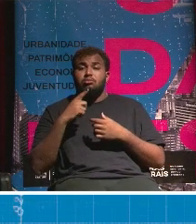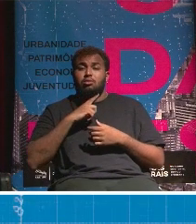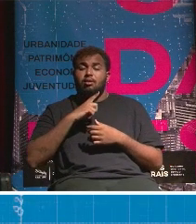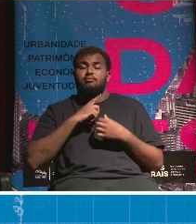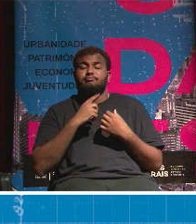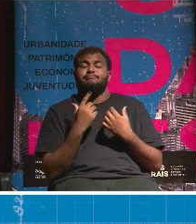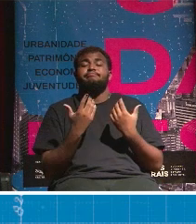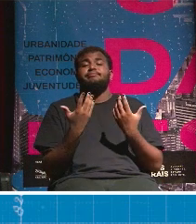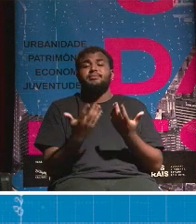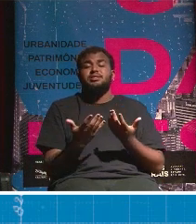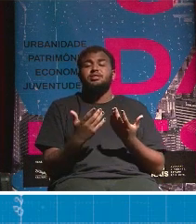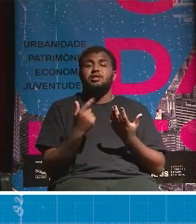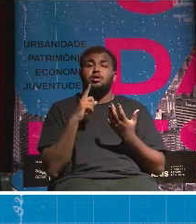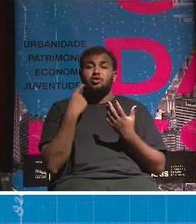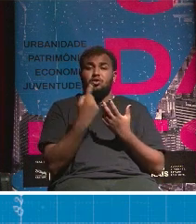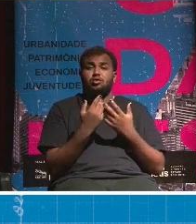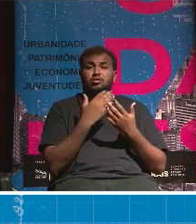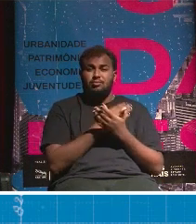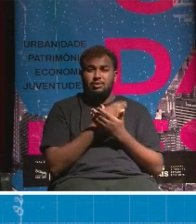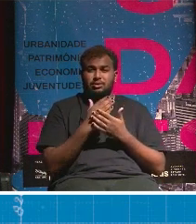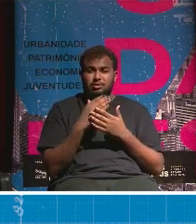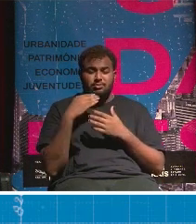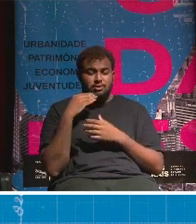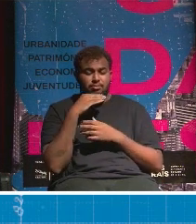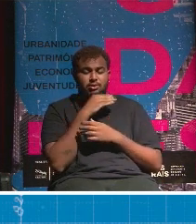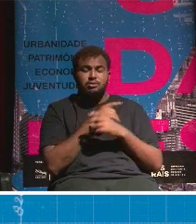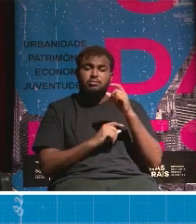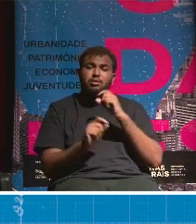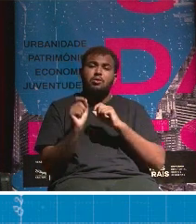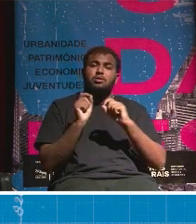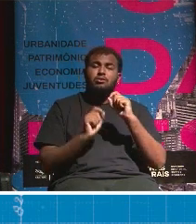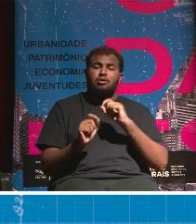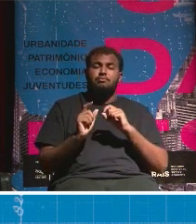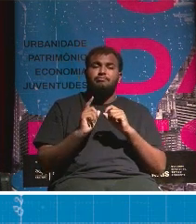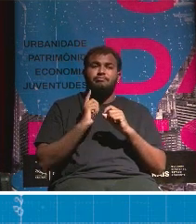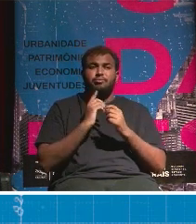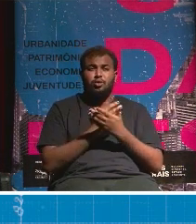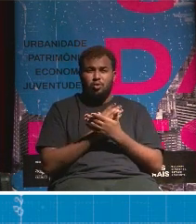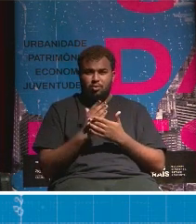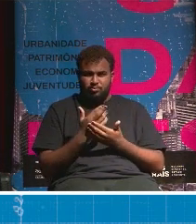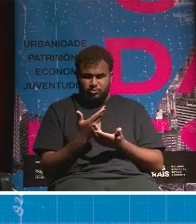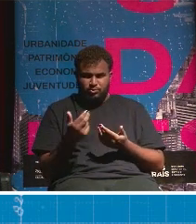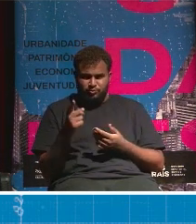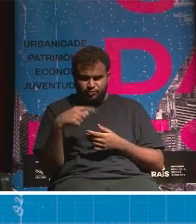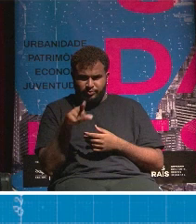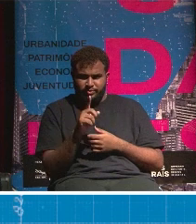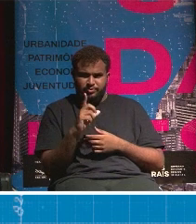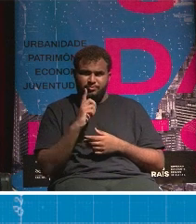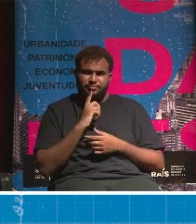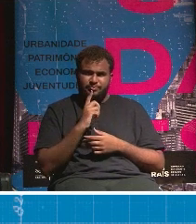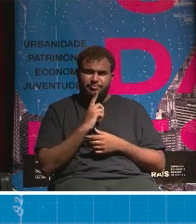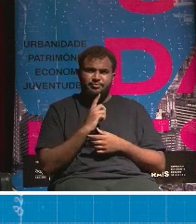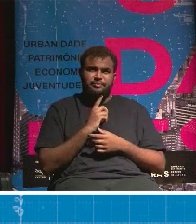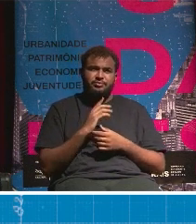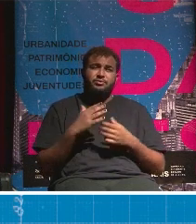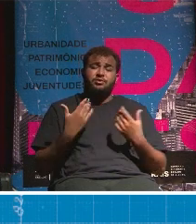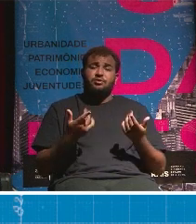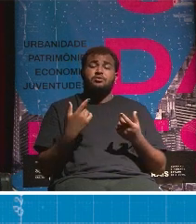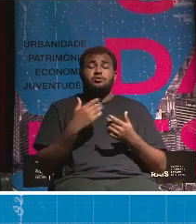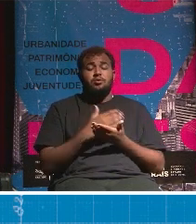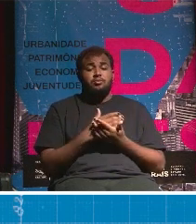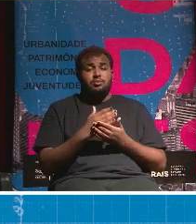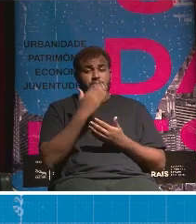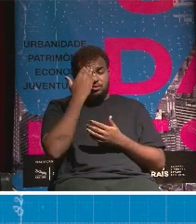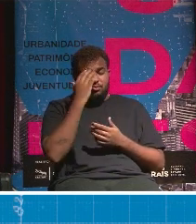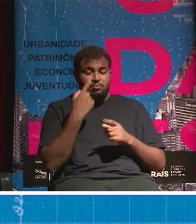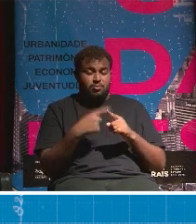sentido, nós começamos a perceber nessa lógica que começa com o que você tem, começa com os meios. E aí a gente começa a entender por que as pessoas